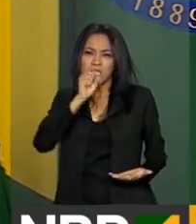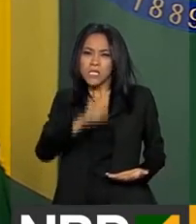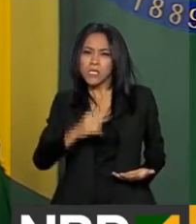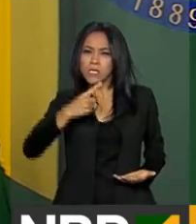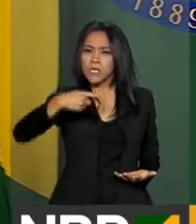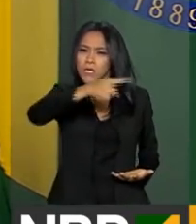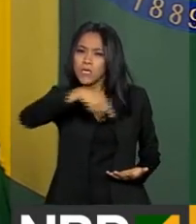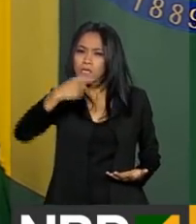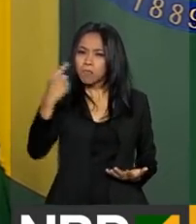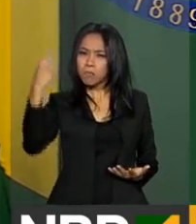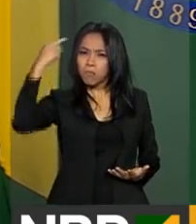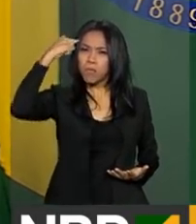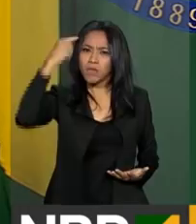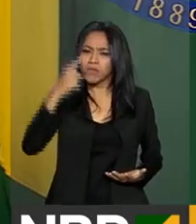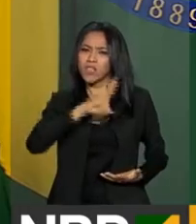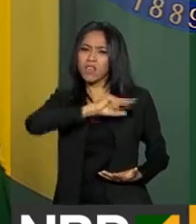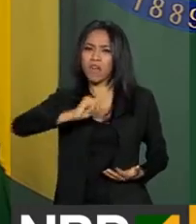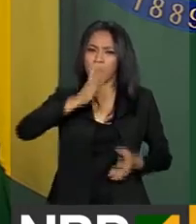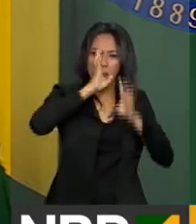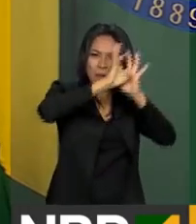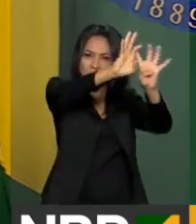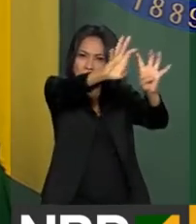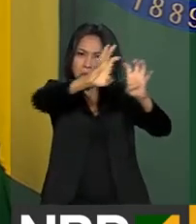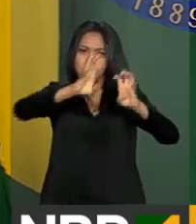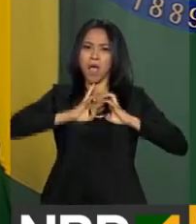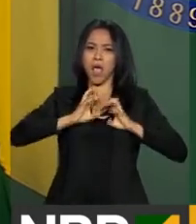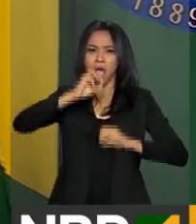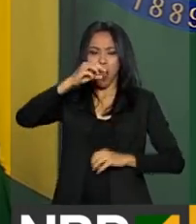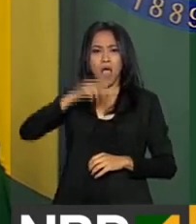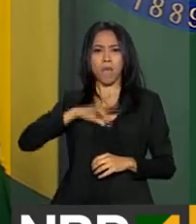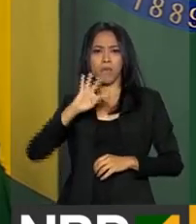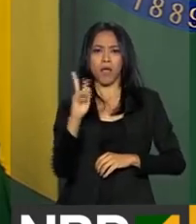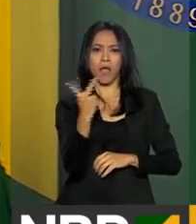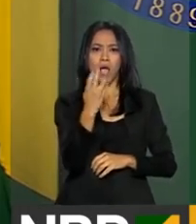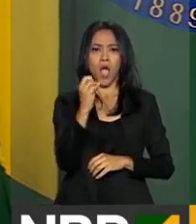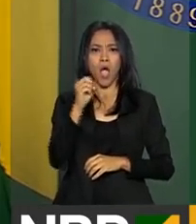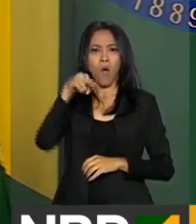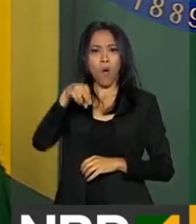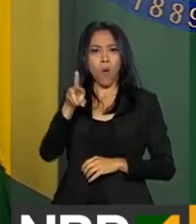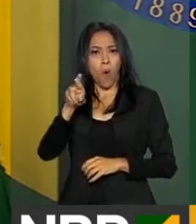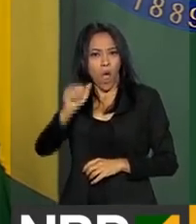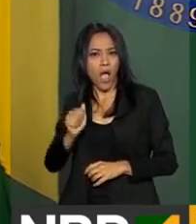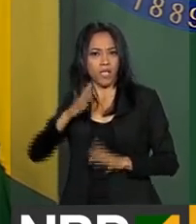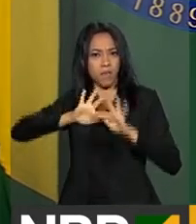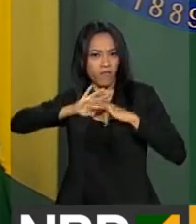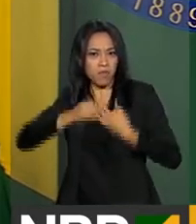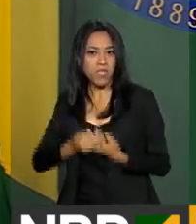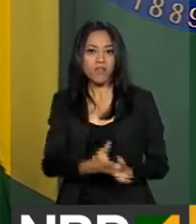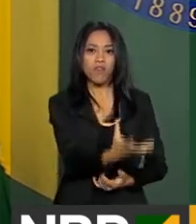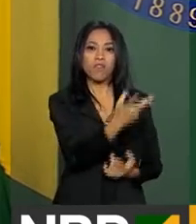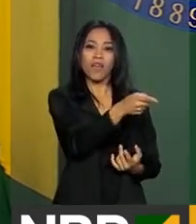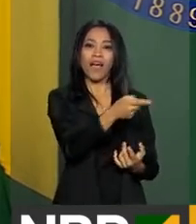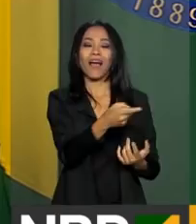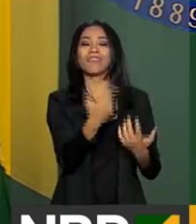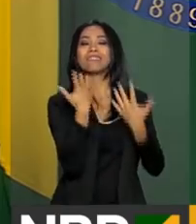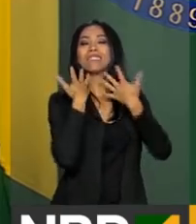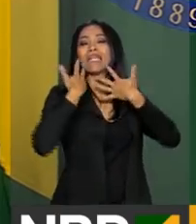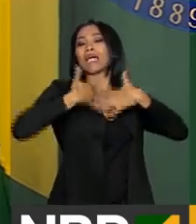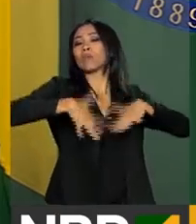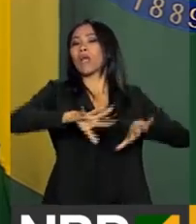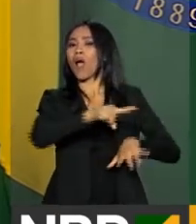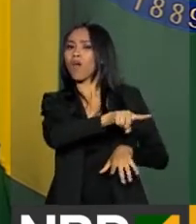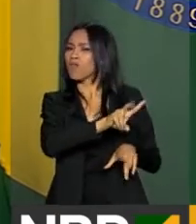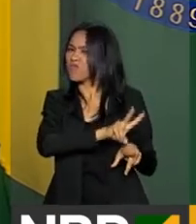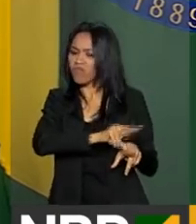pensam que atacaram minha honra da minha família e vão ficar impunes não ficarão